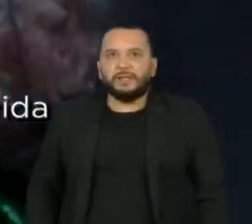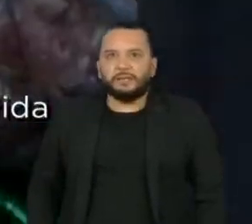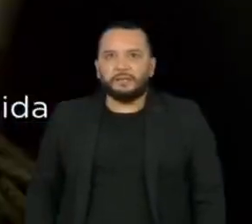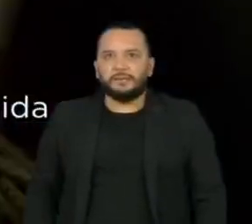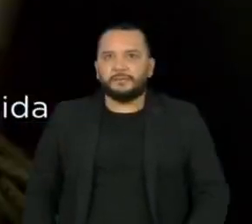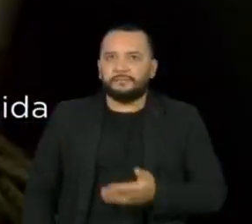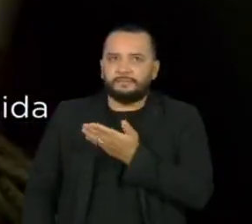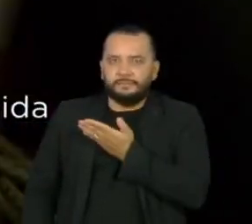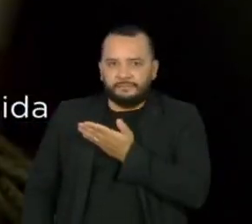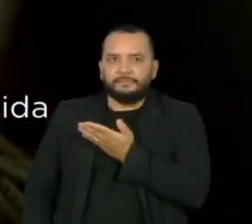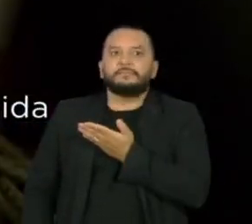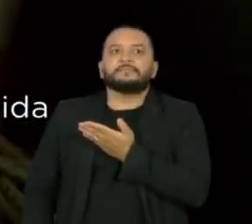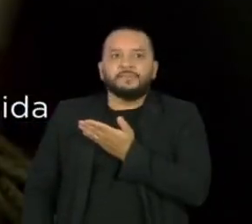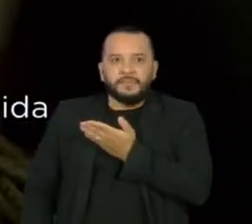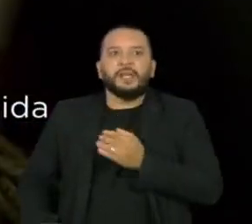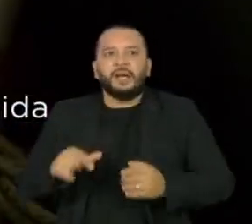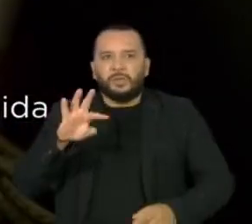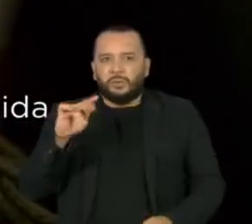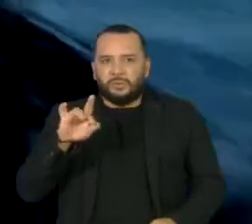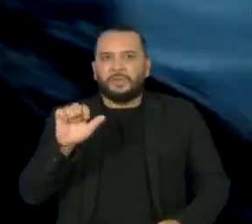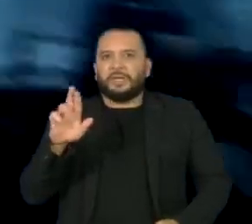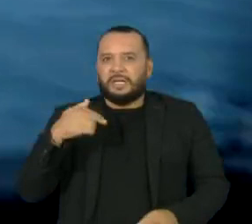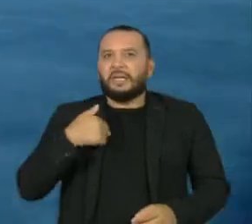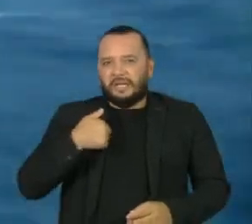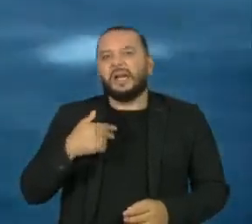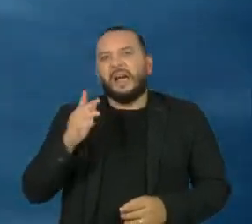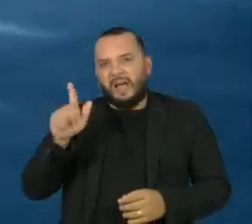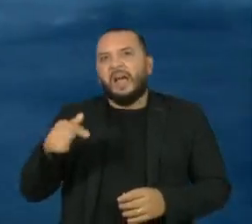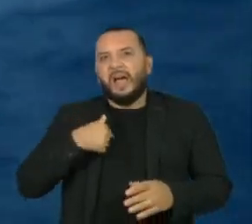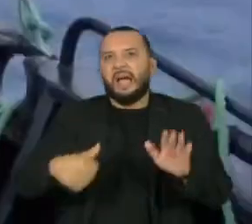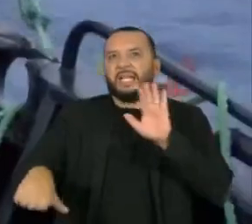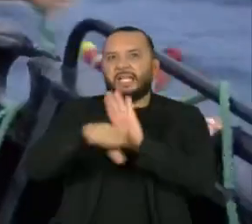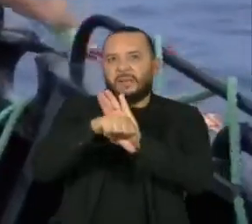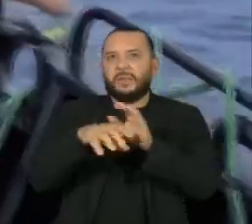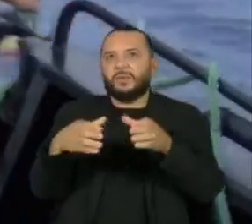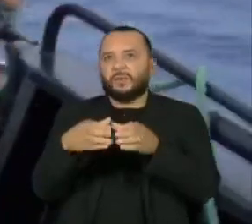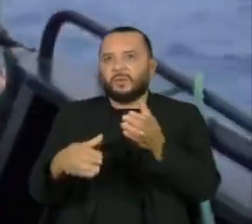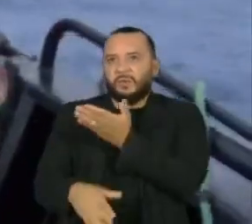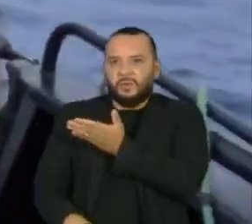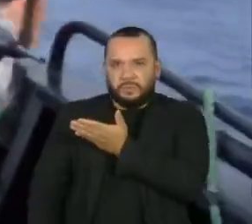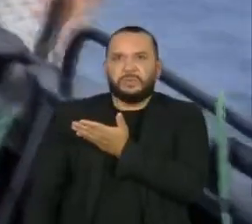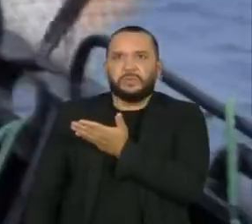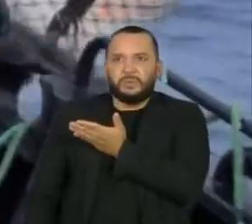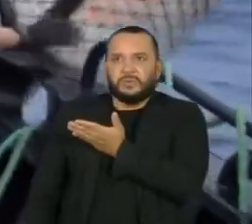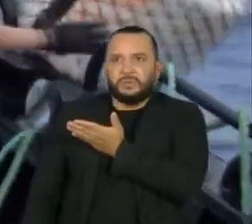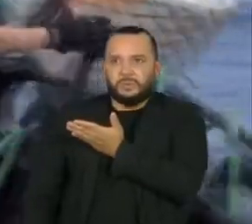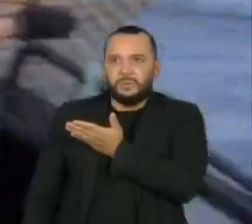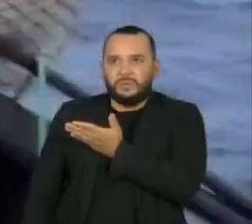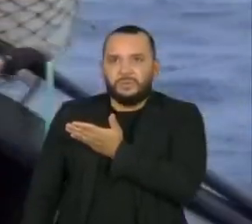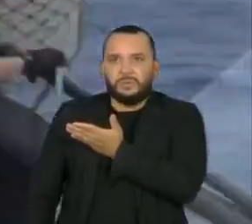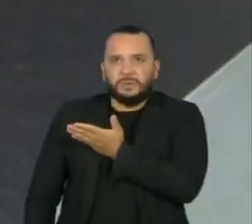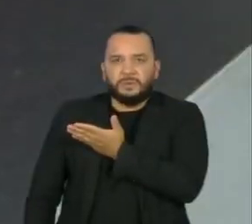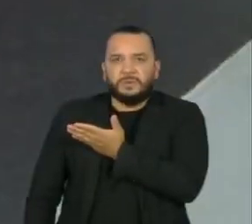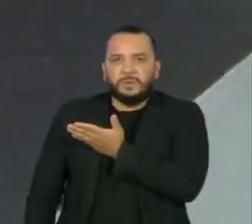Hauling in so much dead marine life. Whoa, whoa, whoa, whoa! Ah, they're turning.